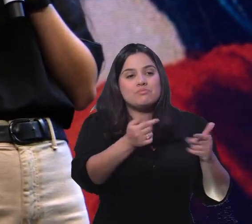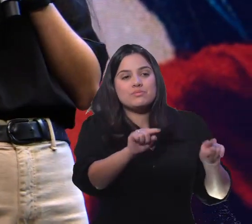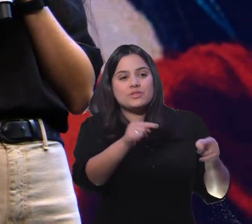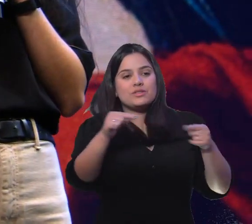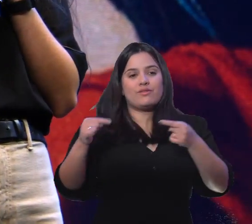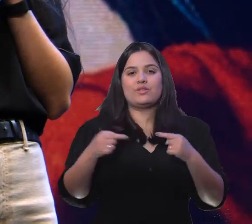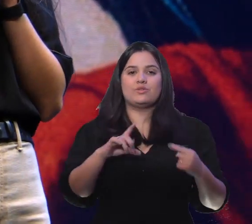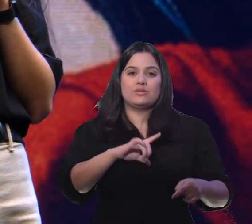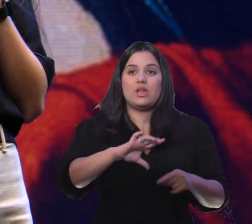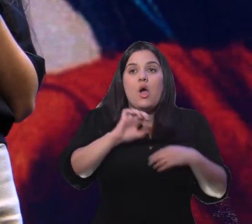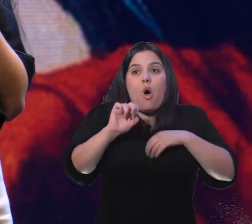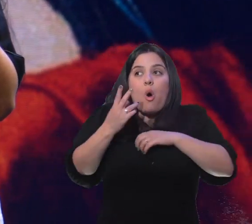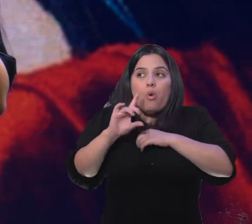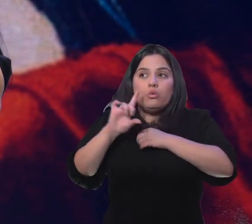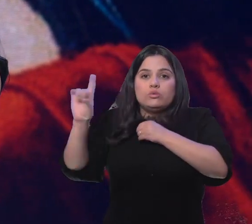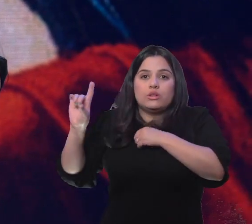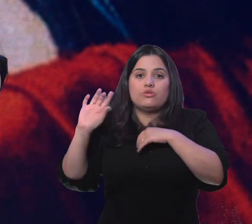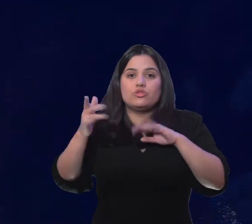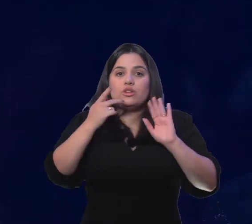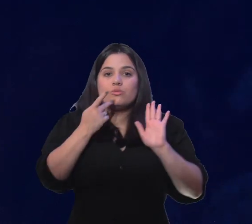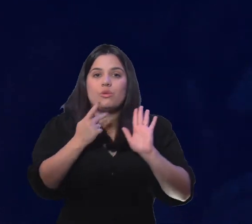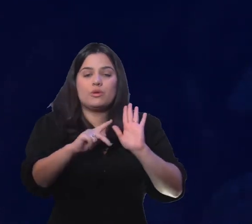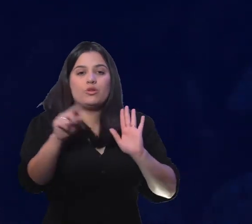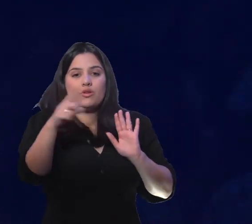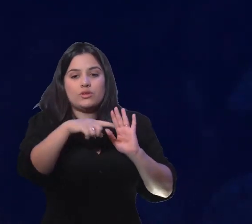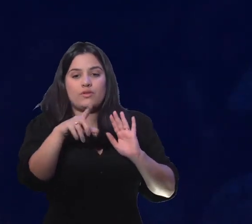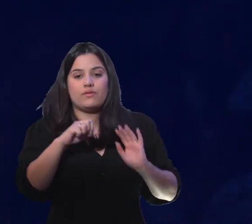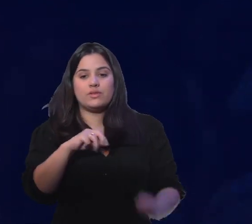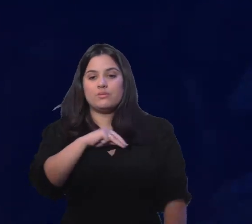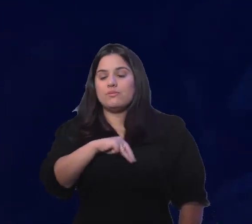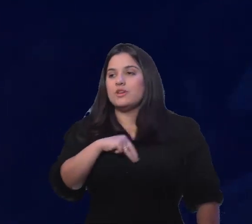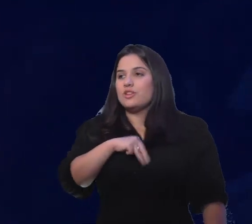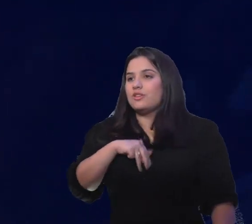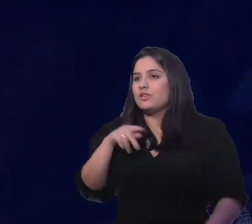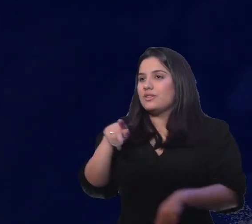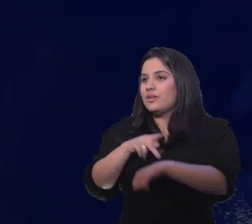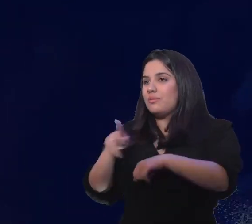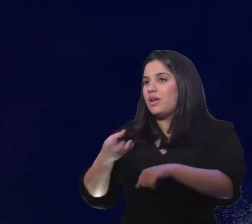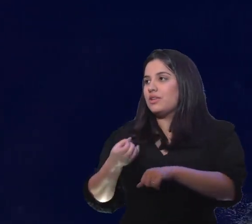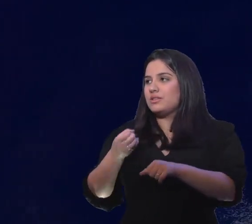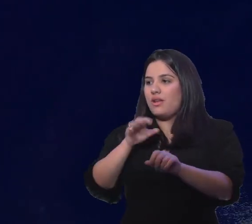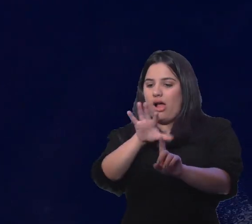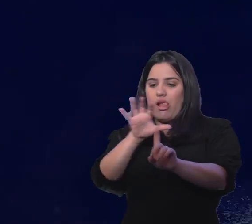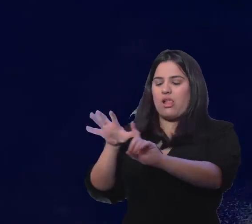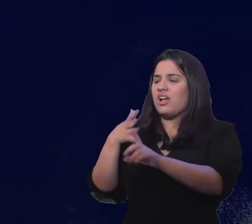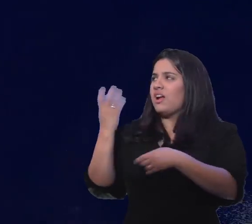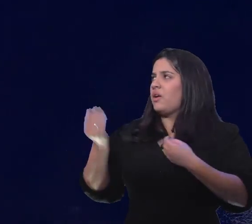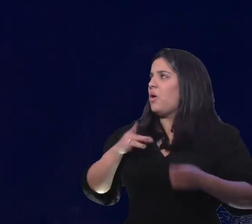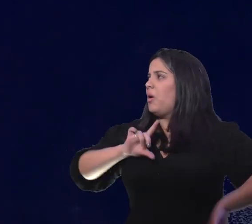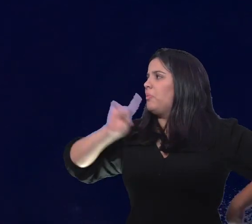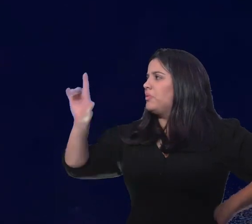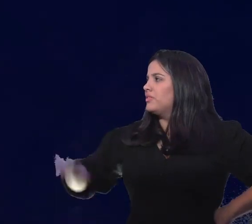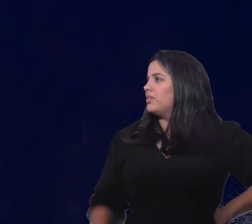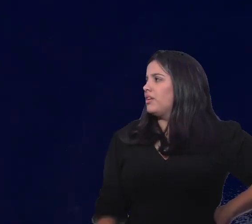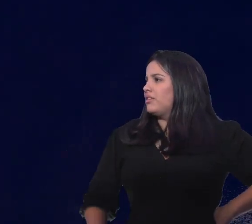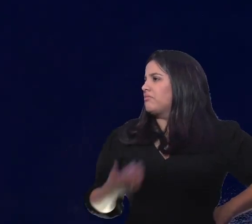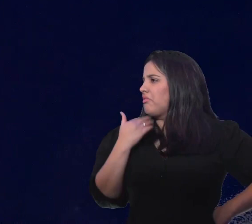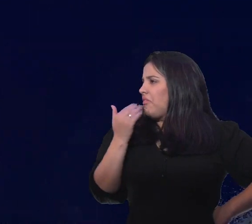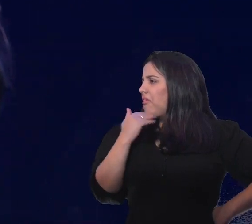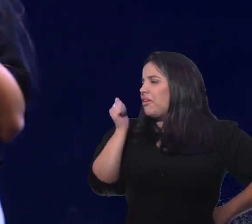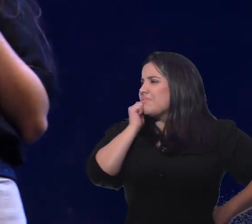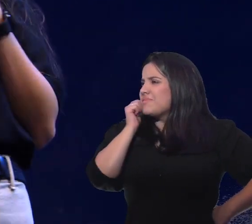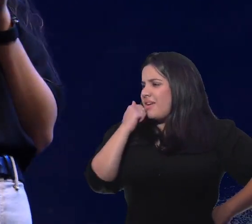vai fazer missões em países perseguidos. E você fica, como eu vou fazer isso, Deus? Não tem nem minha mãe nem